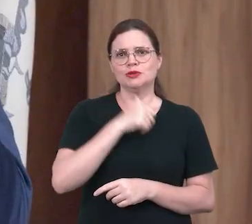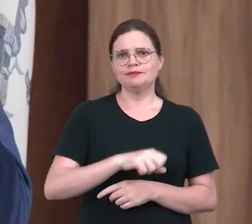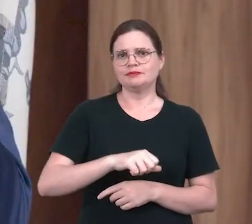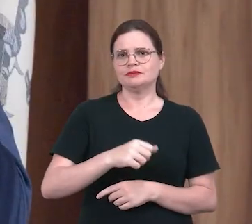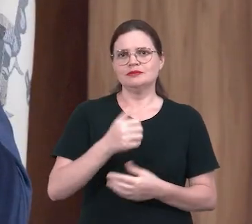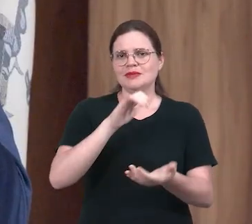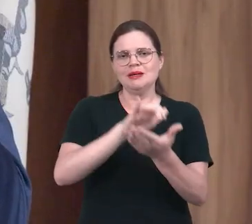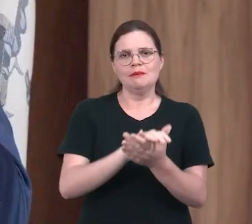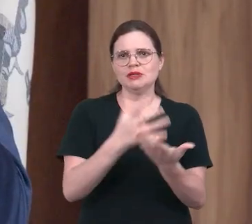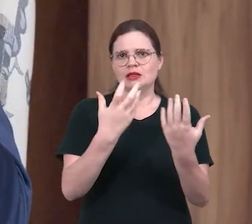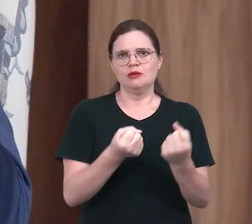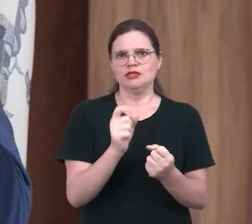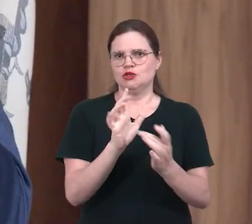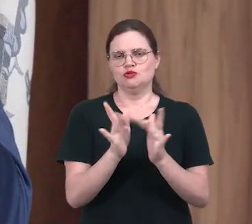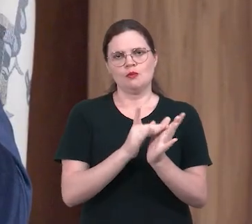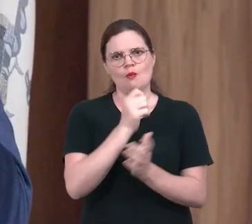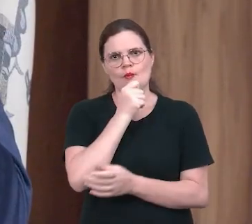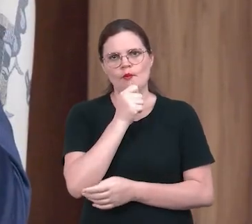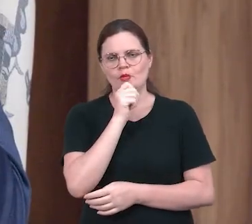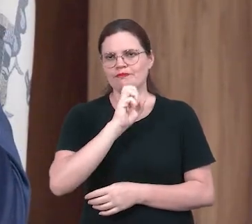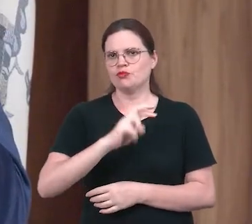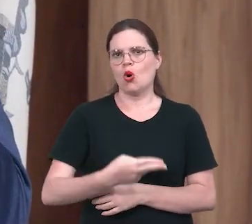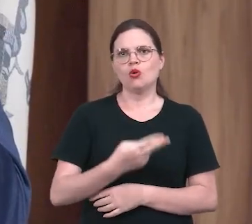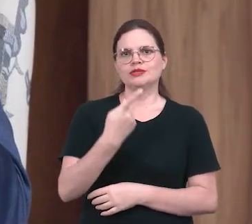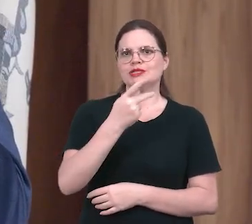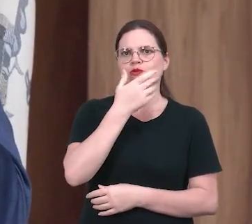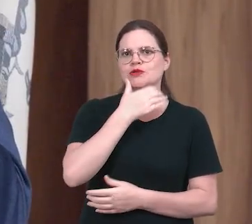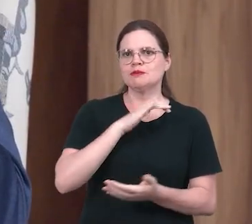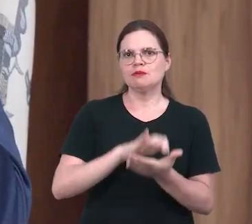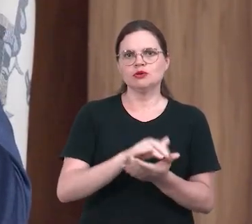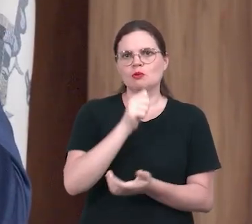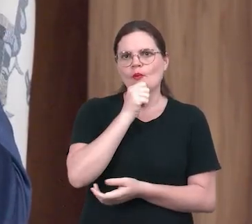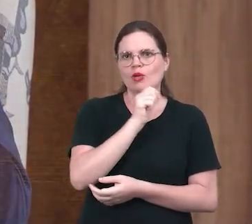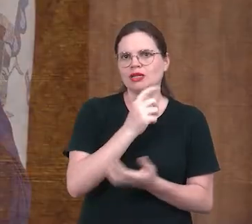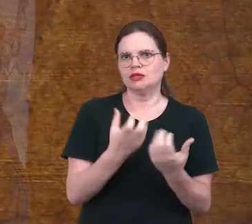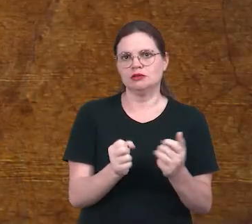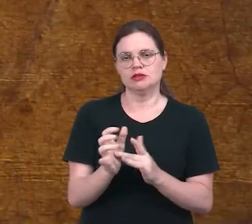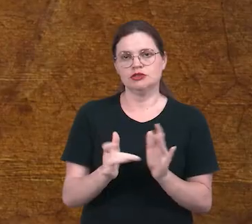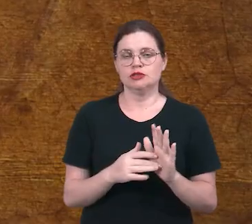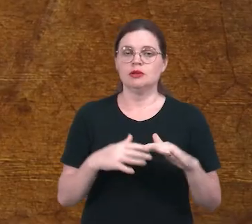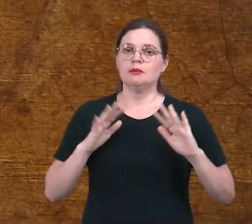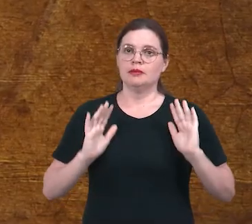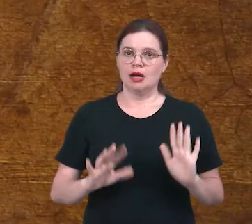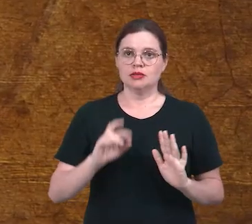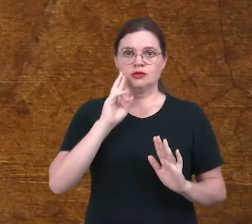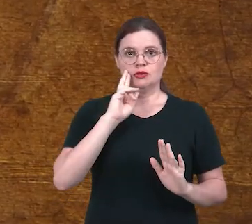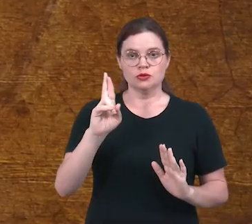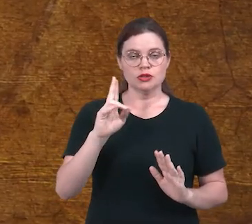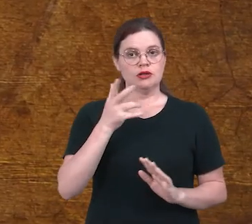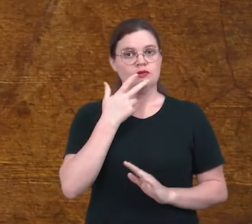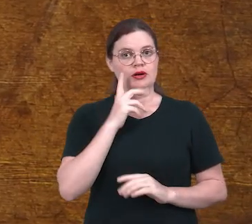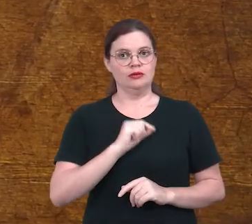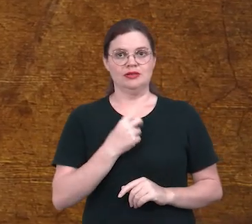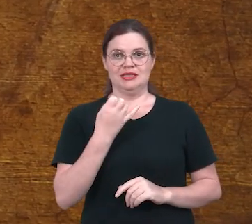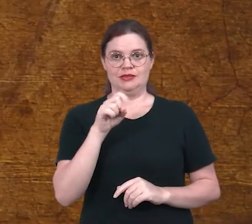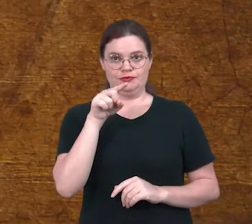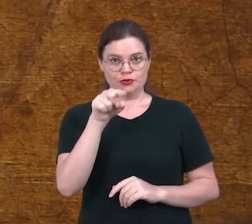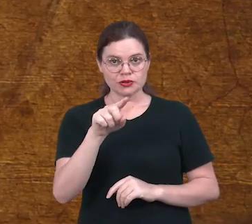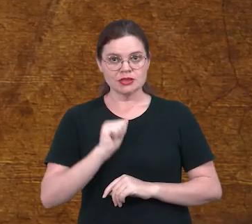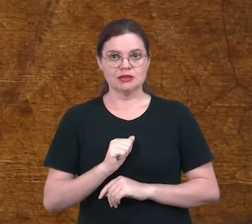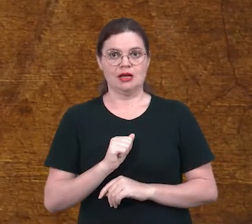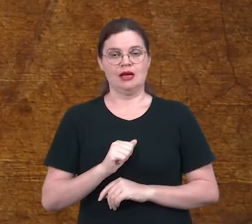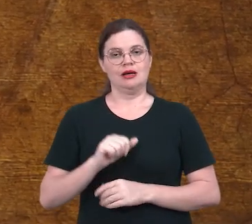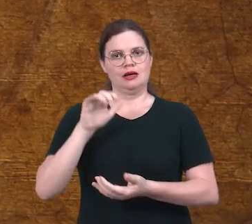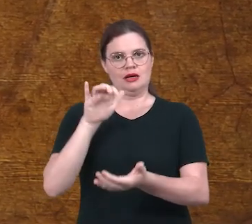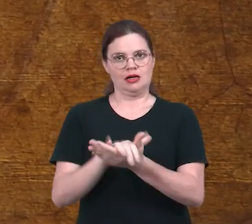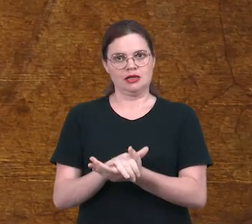marido não se converteu ainda. E o Senhor fala isso, diz assim, olha, se consente morar, você é casado e seu marido